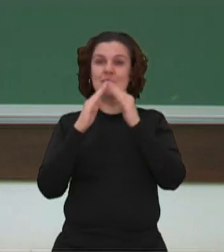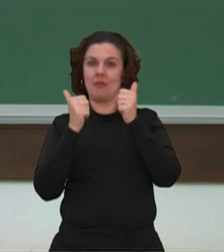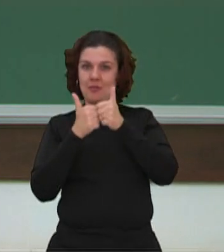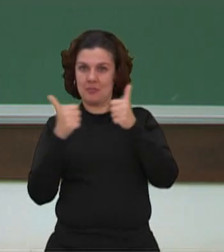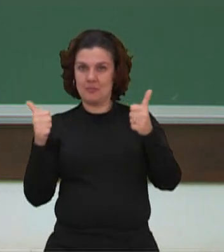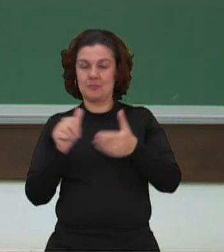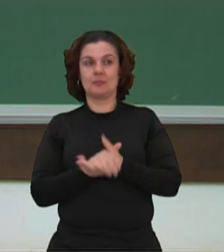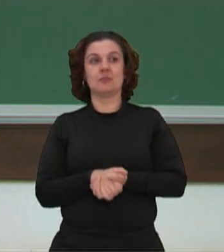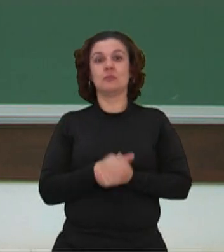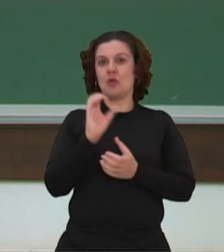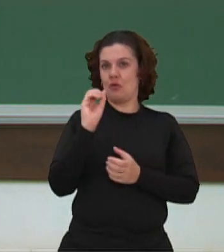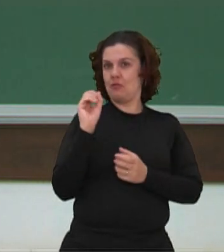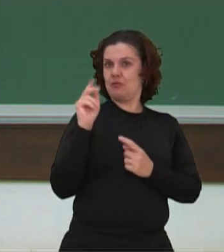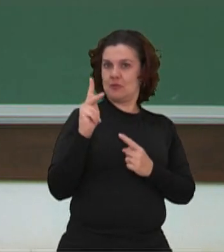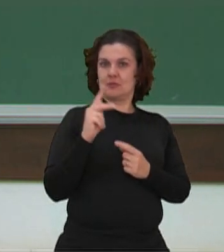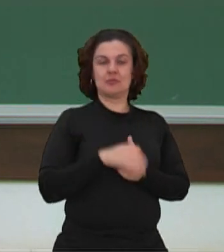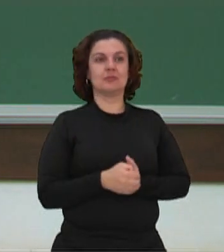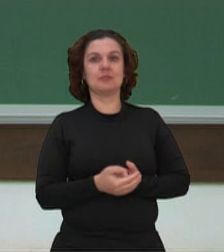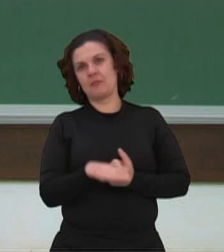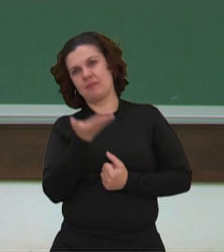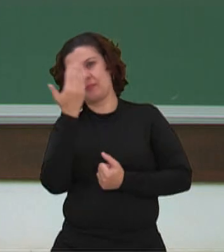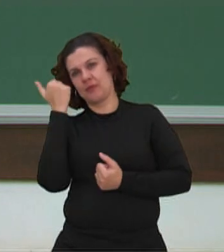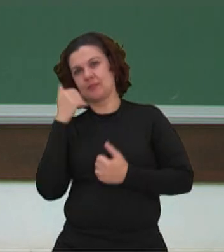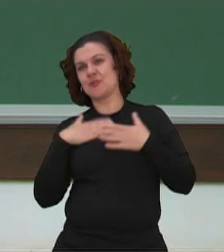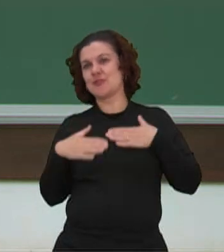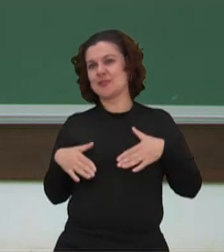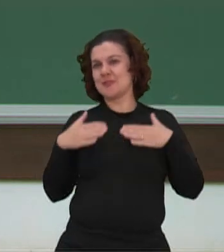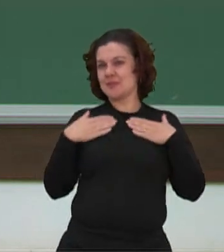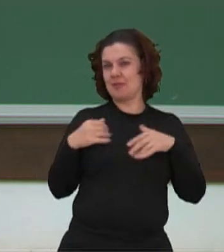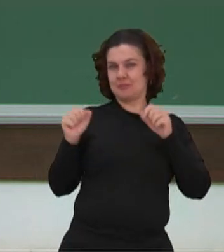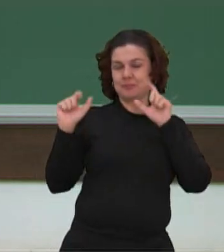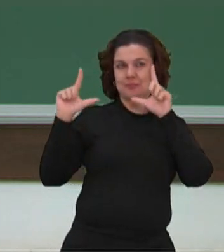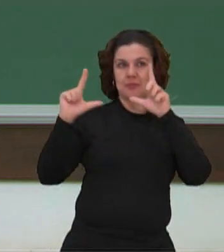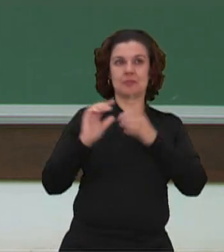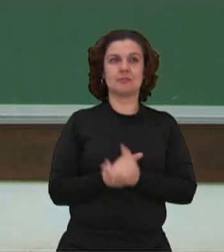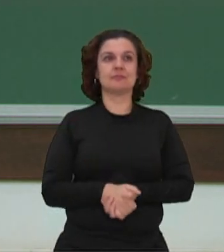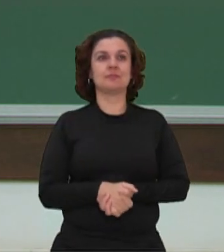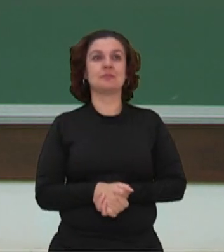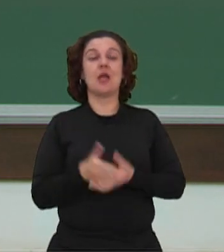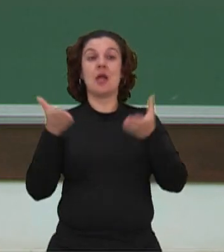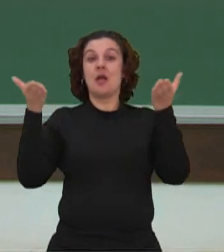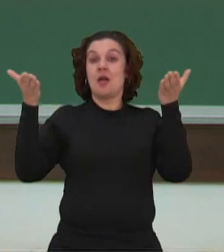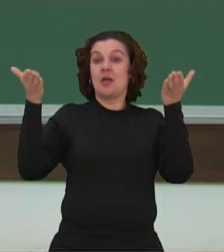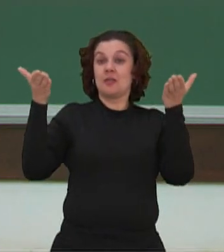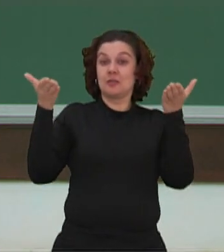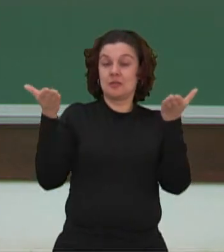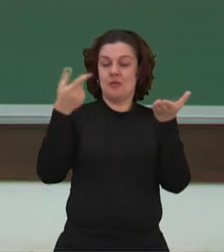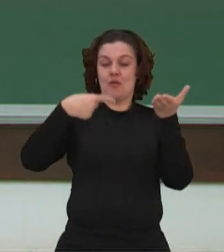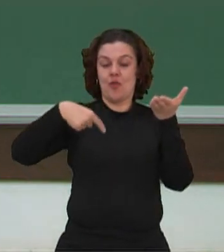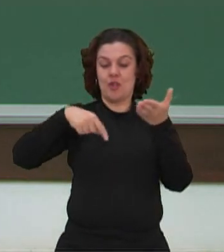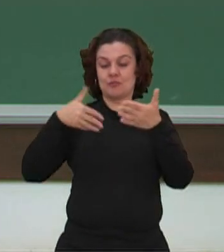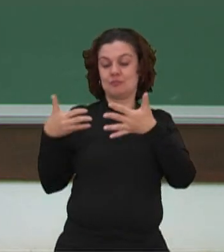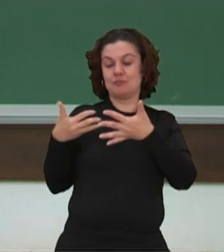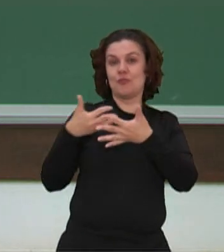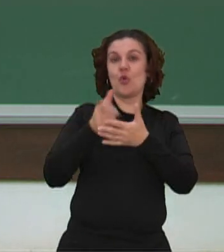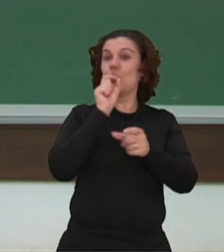isso. Ok? Bora? Tranquilo analisar o quadro? Povo, na aula de hoje